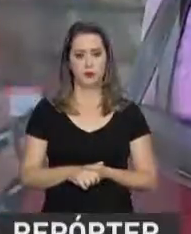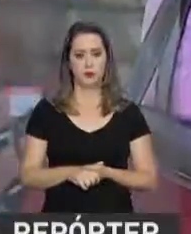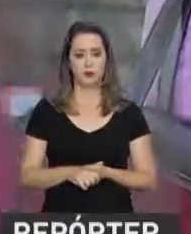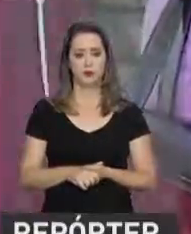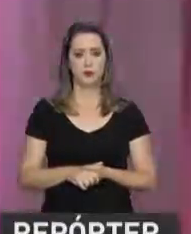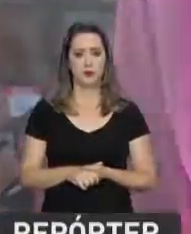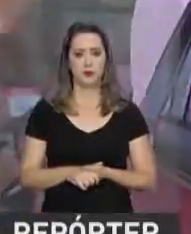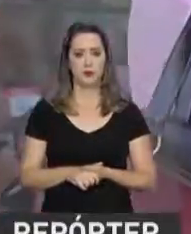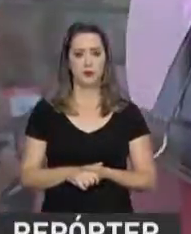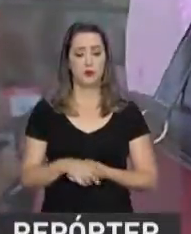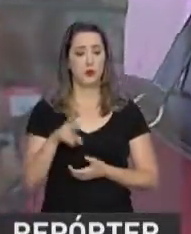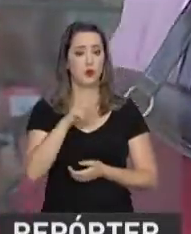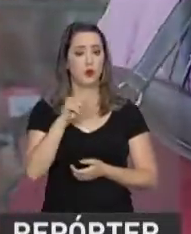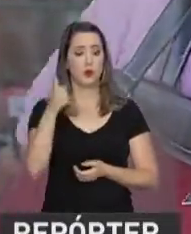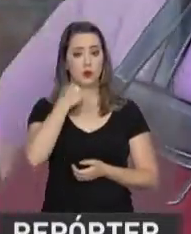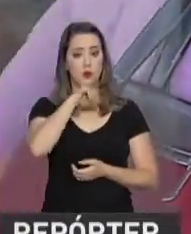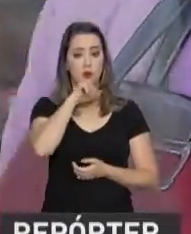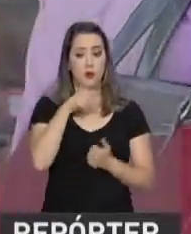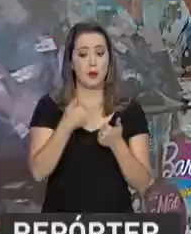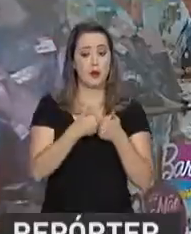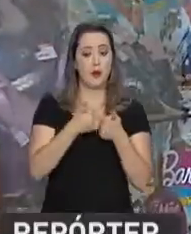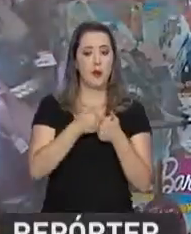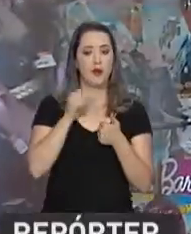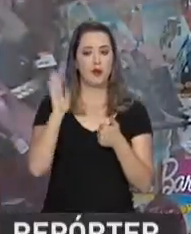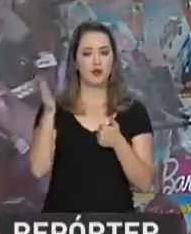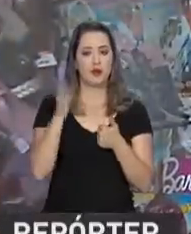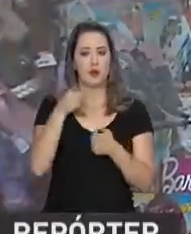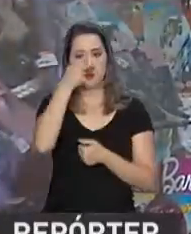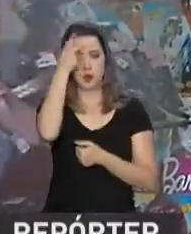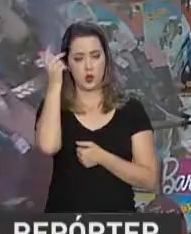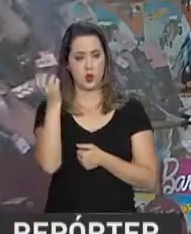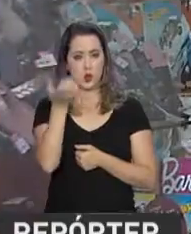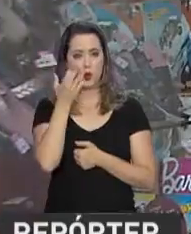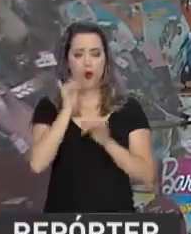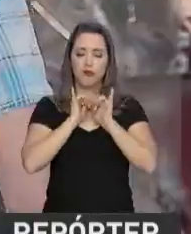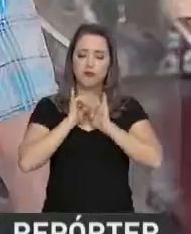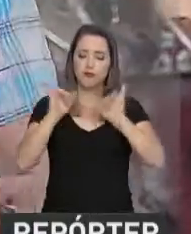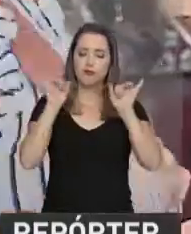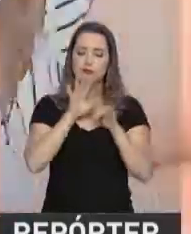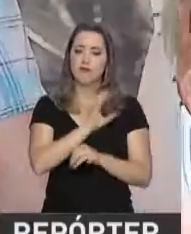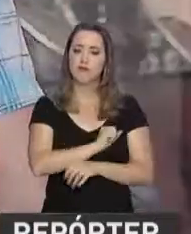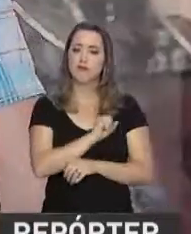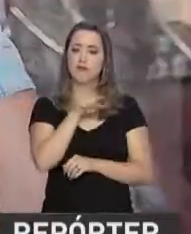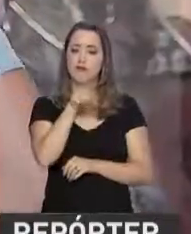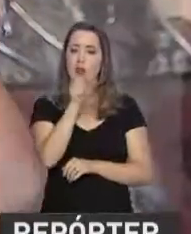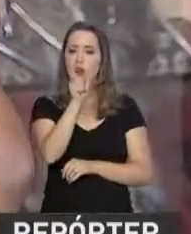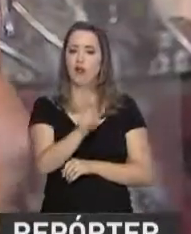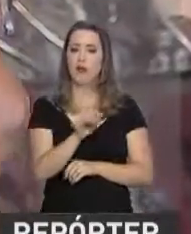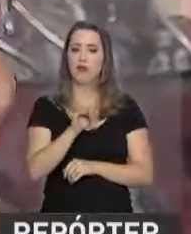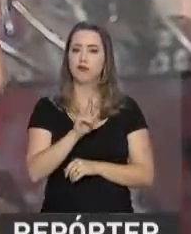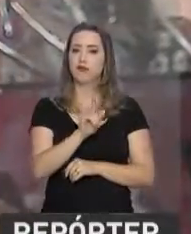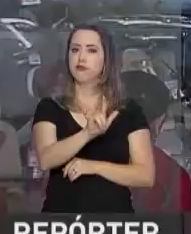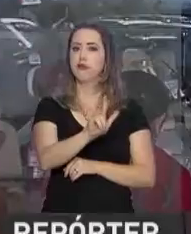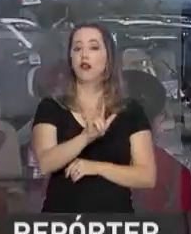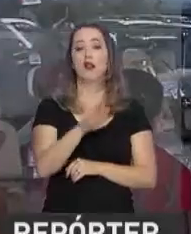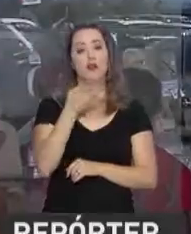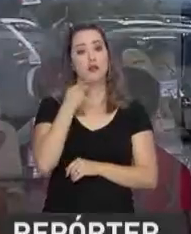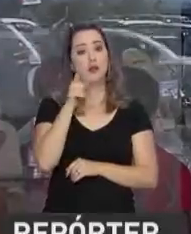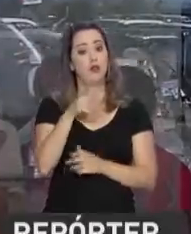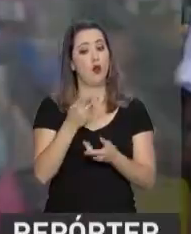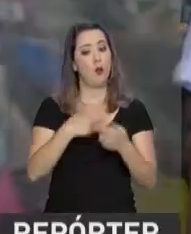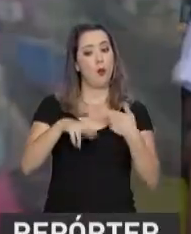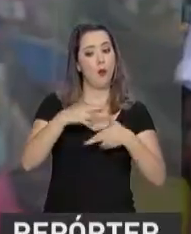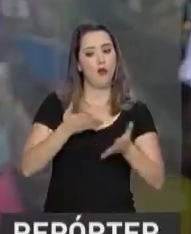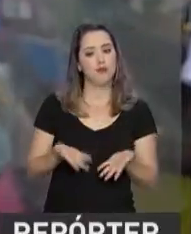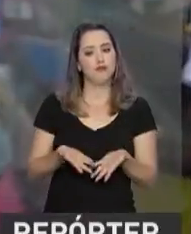o dia das mães está chegando e que não quer declarar o seu amor a elas com um presentinho dia das